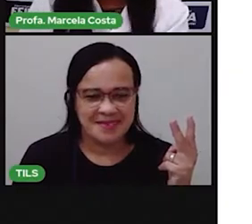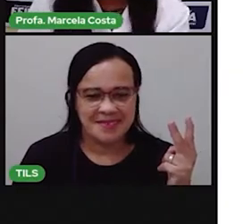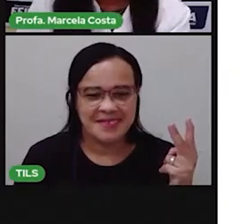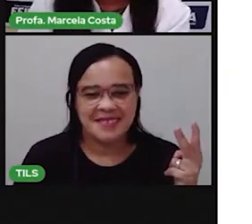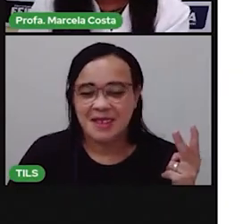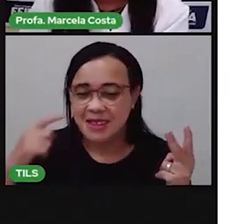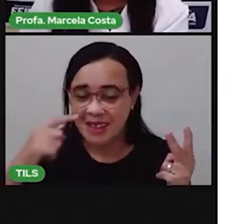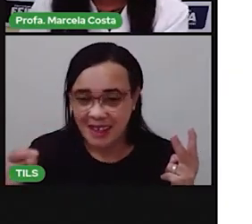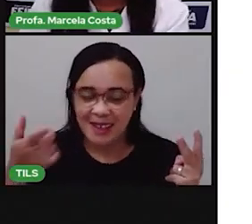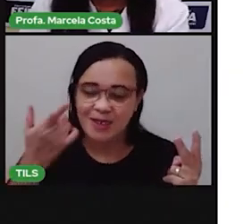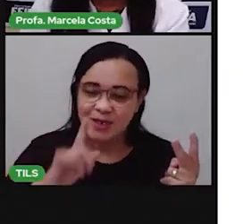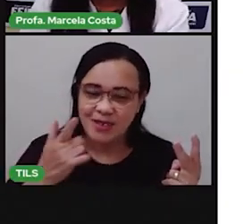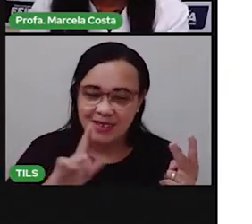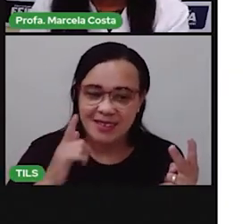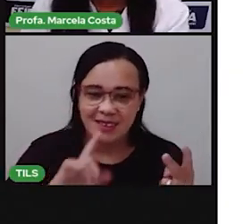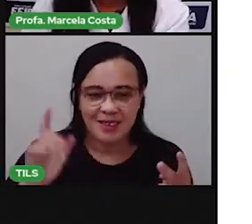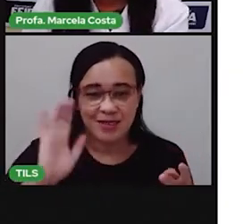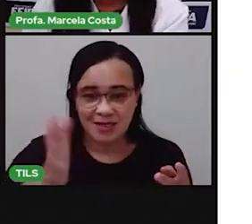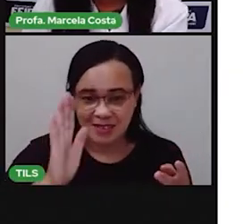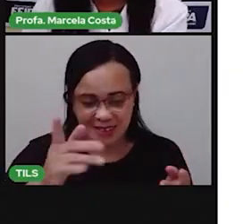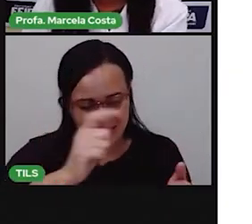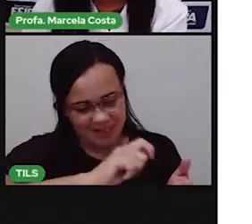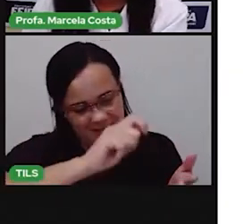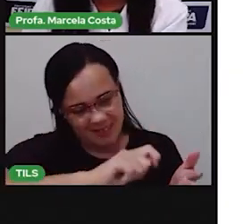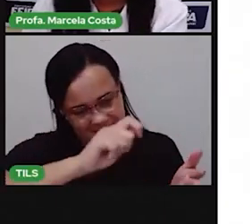E aí, já conseguiu escrever?